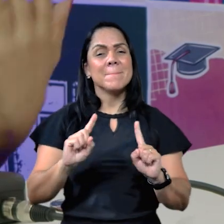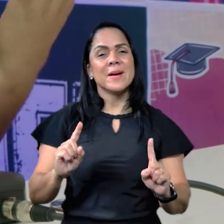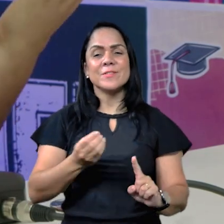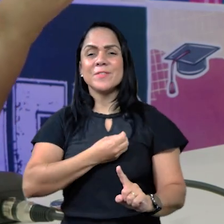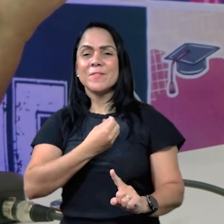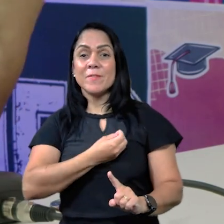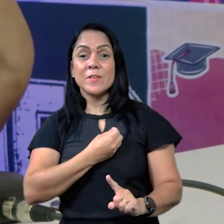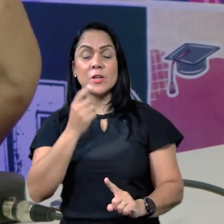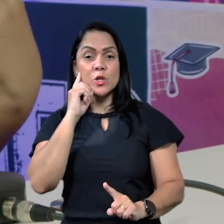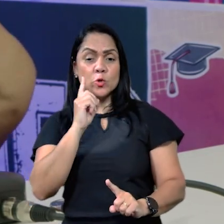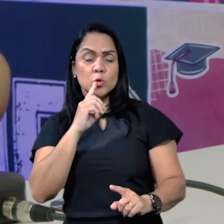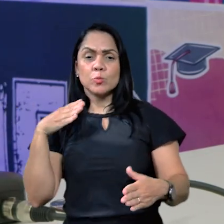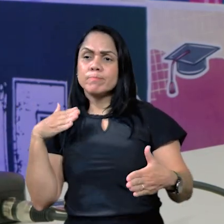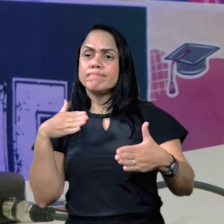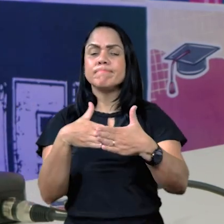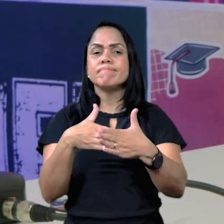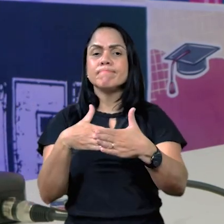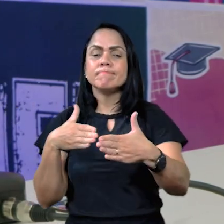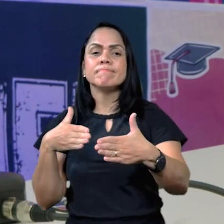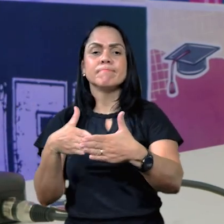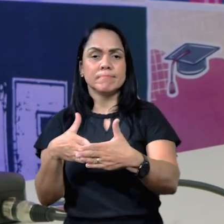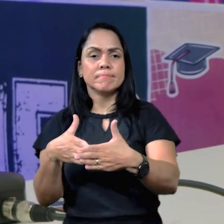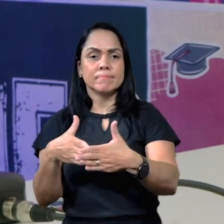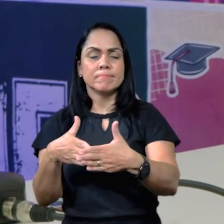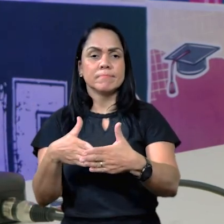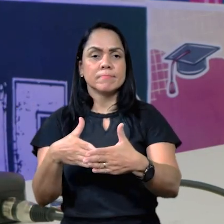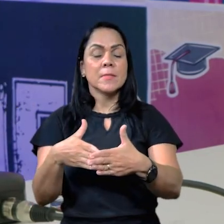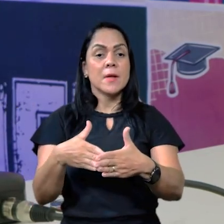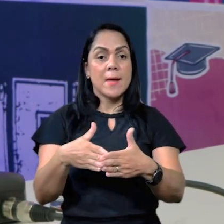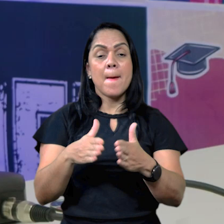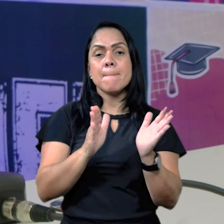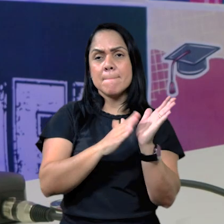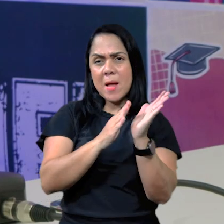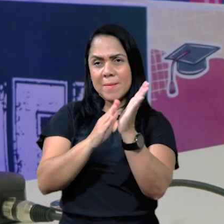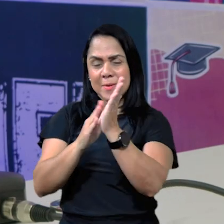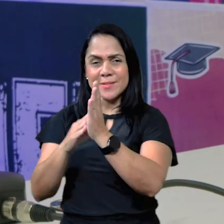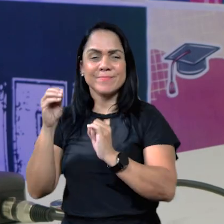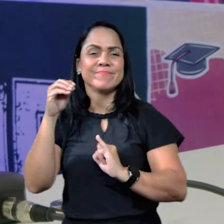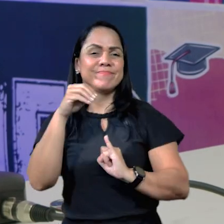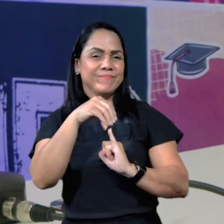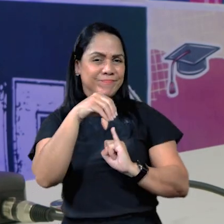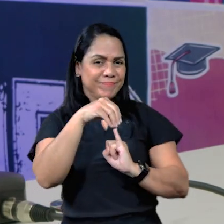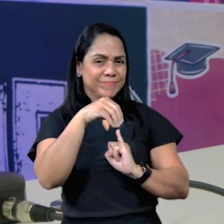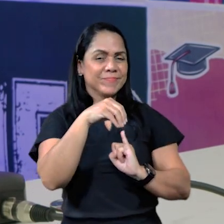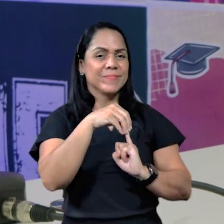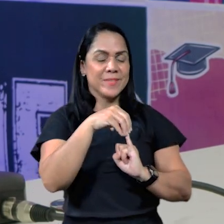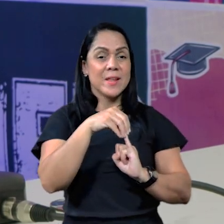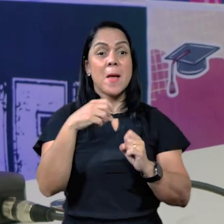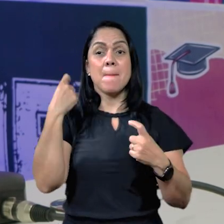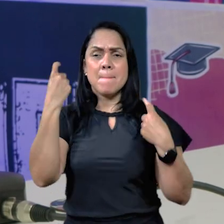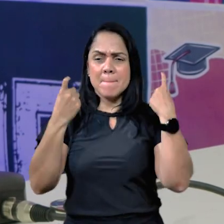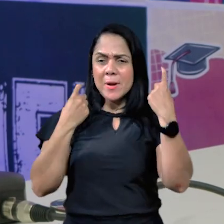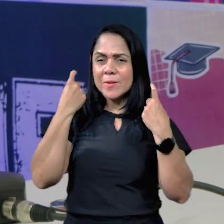e eles estão sendo impedidos por isso, sabe? Uhum. E volto a parabenizar o IFB, porque eles têm preocupado sim